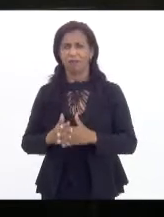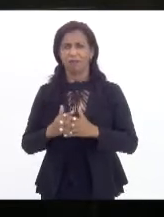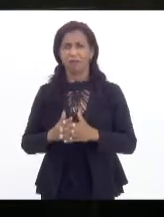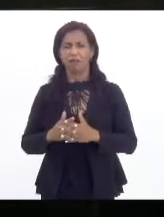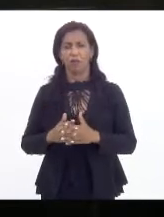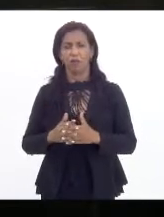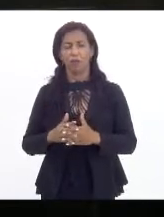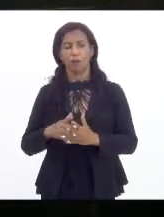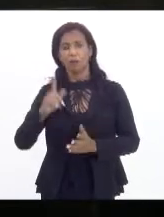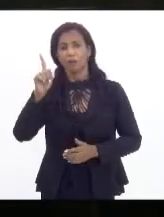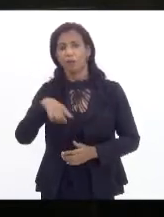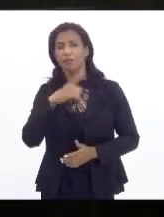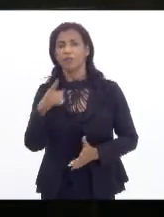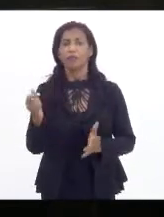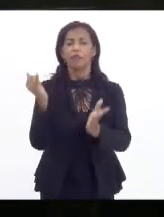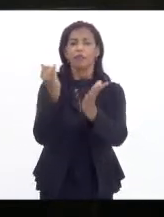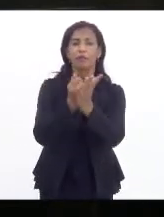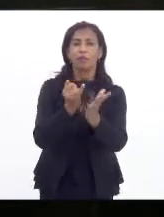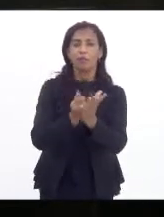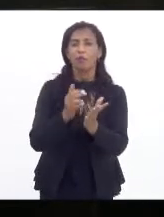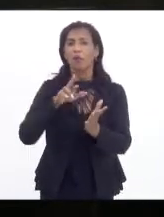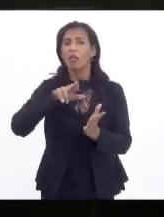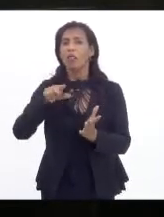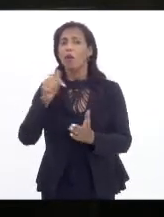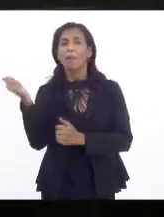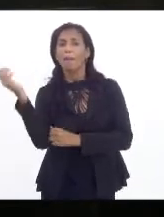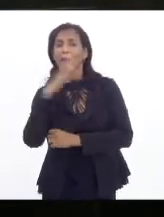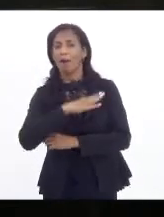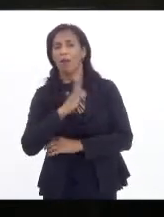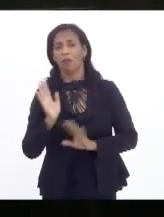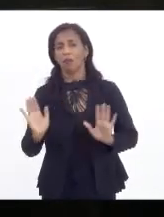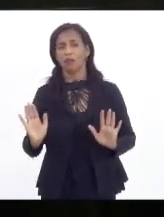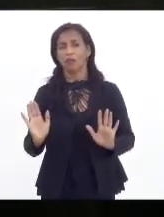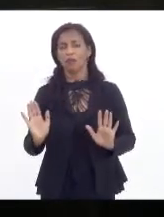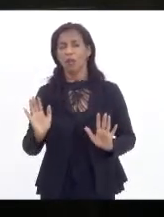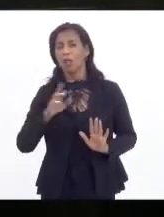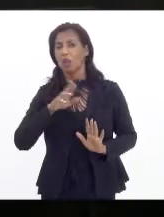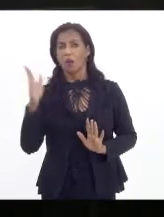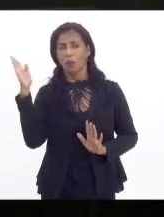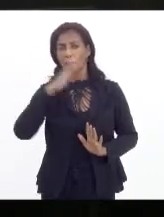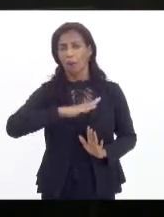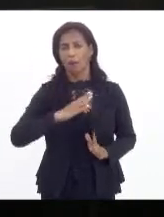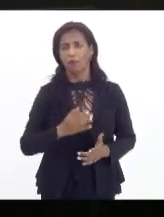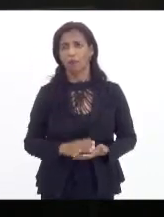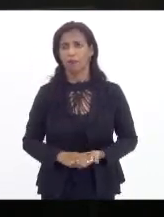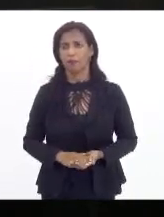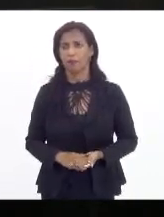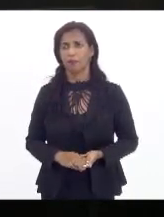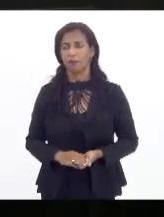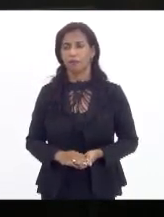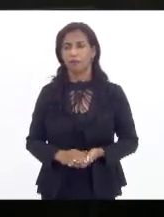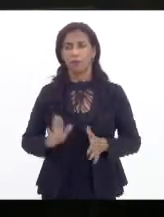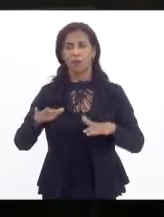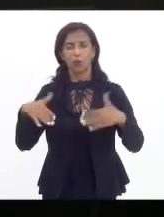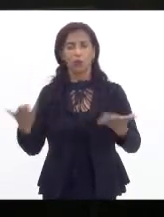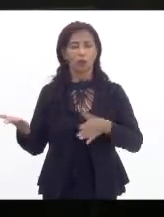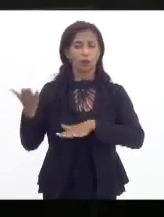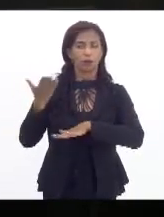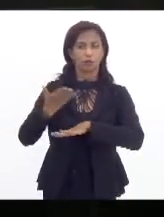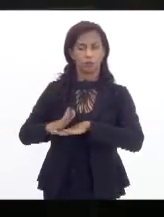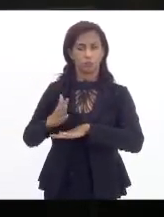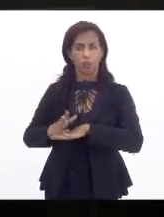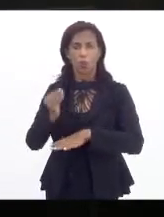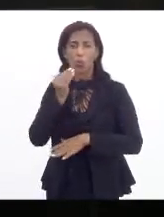a isenção tributária, Renata, ela não é um mal em si. Ela não é um mal em si. Quando praticada com